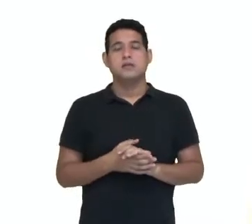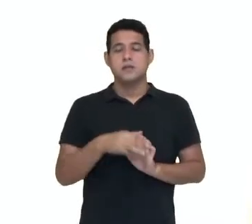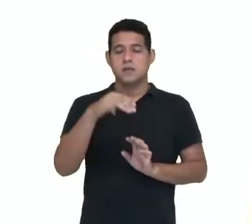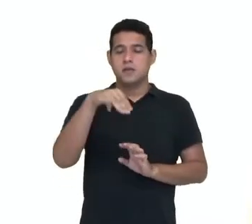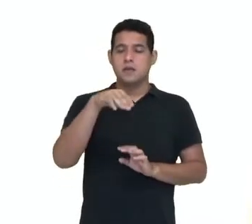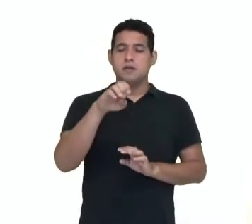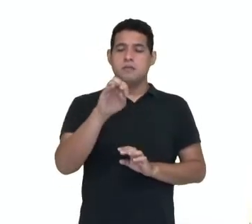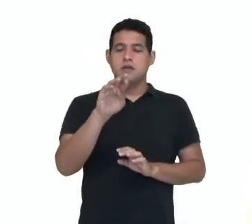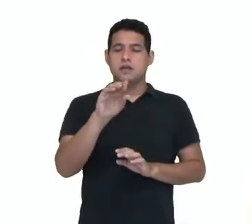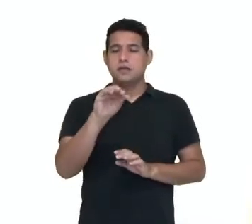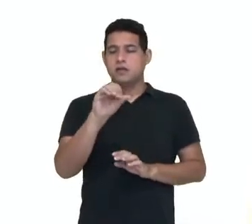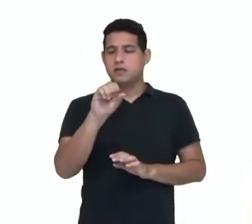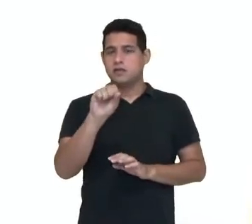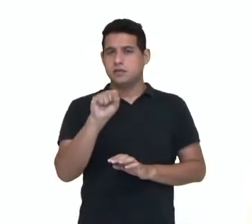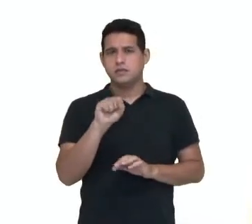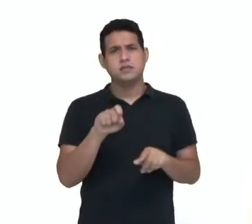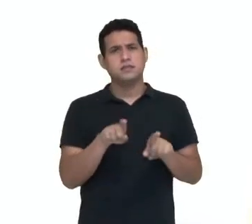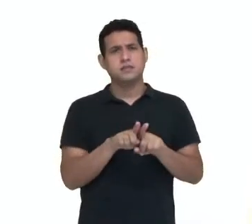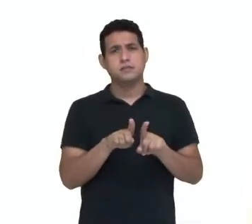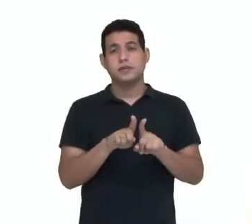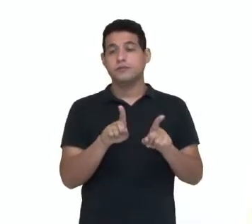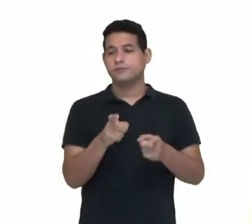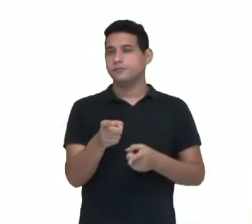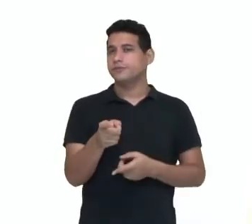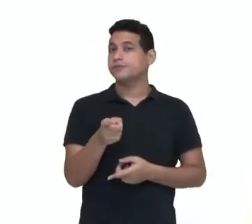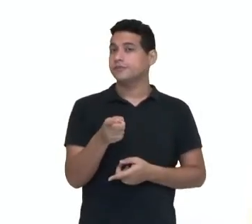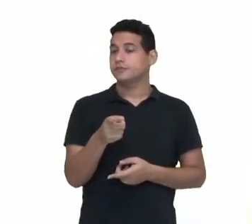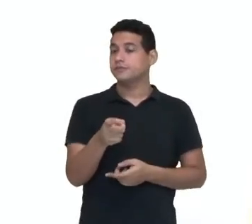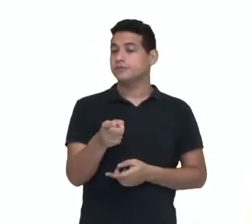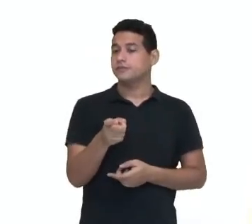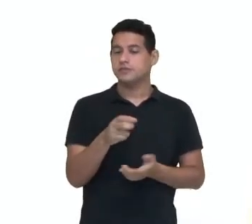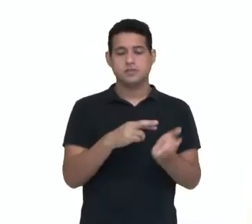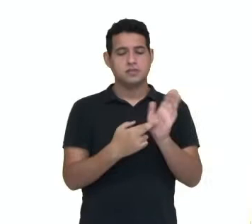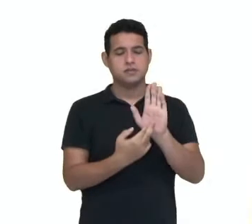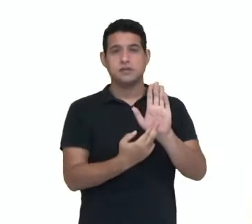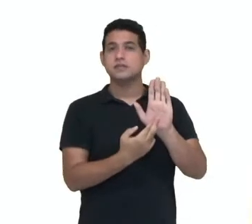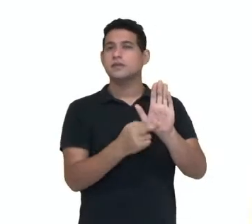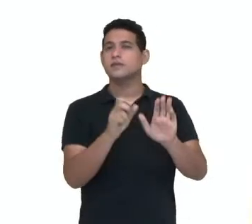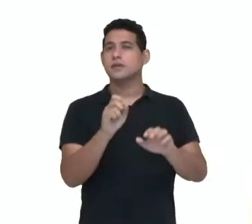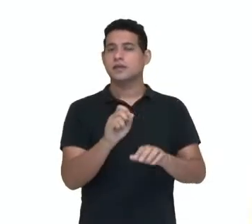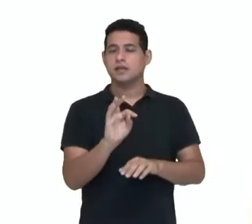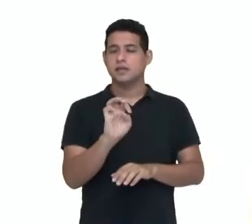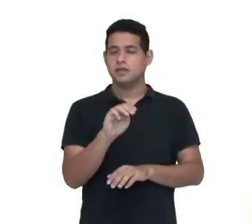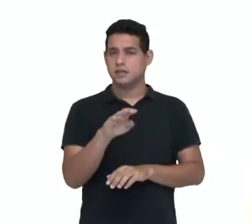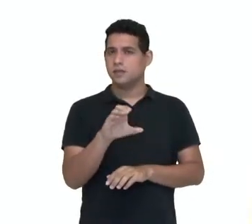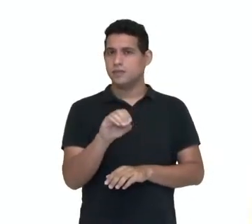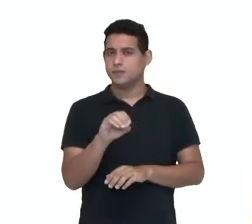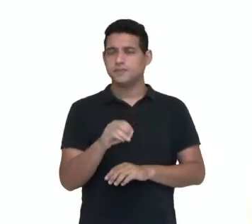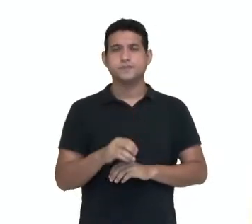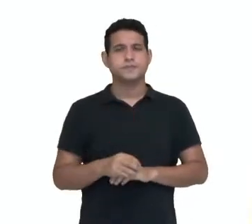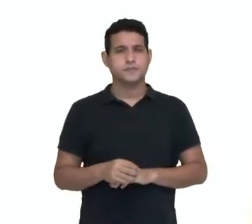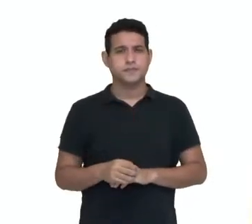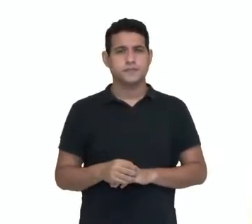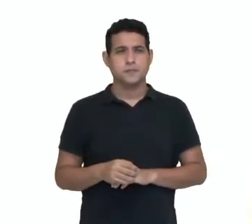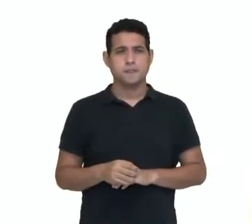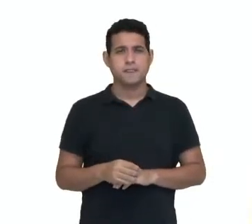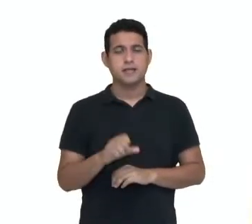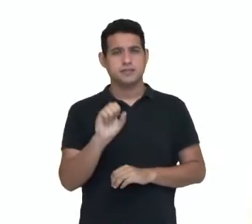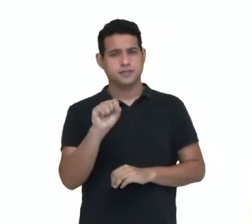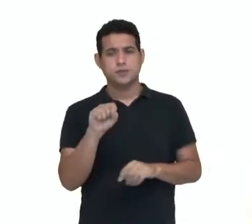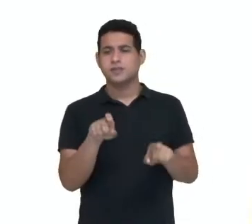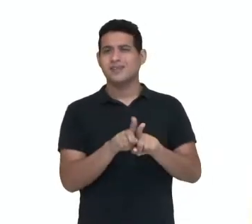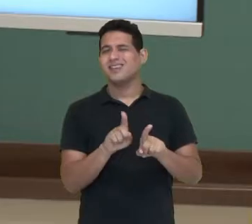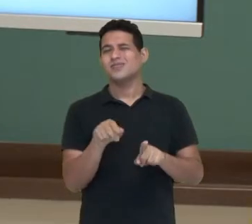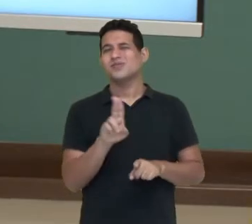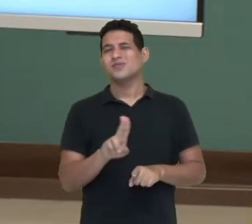metros, e no instante x, então x representa o tempo. Em segundos, tá bom? A gente